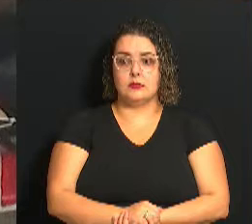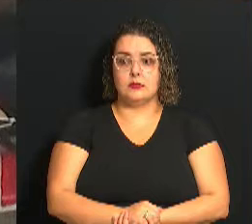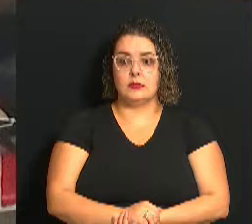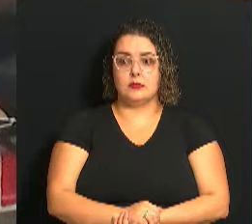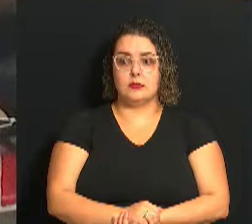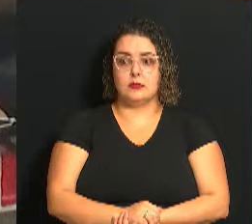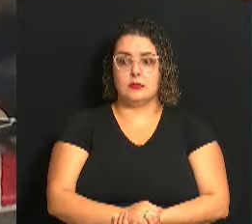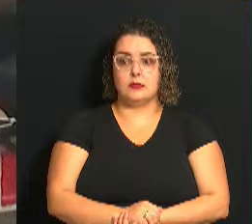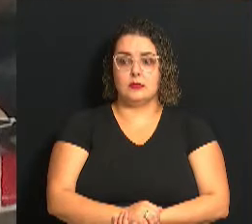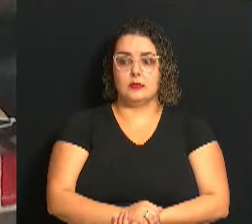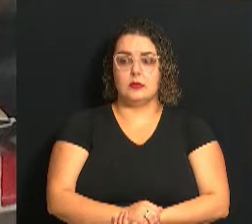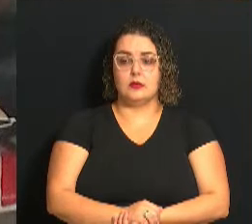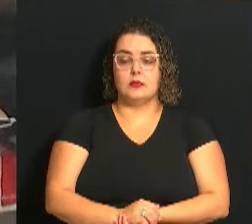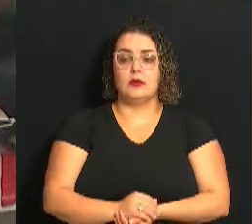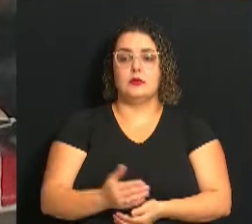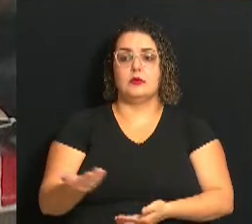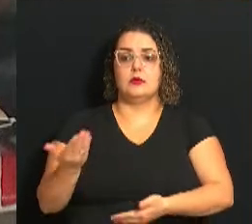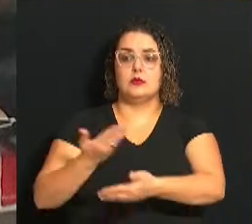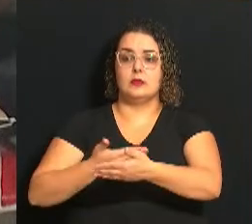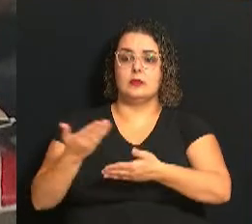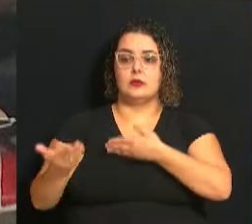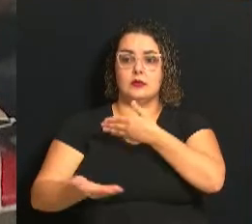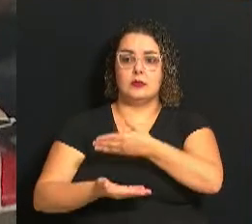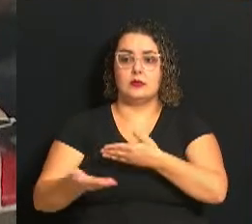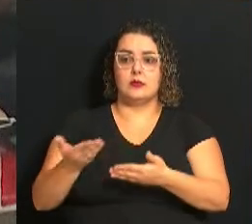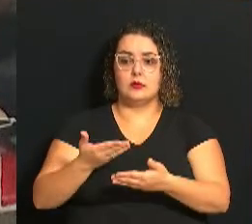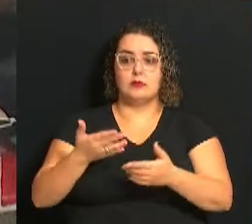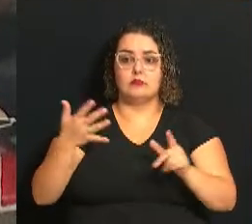Tá. Então, eles vão compartilhar a explanação do